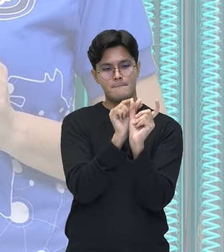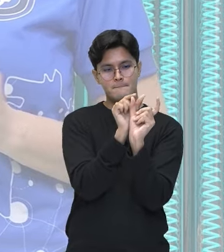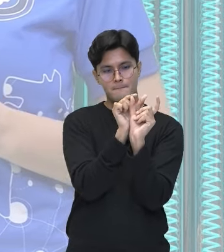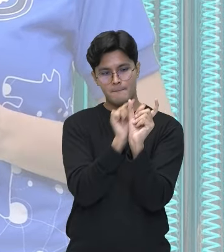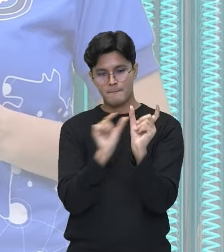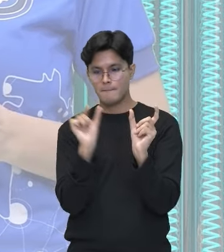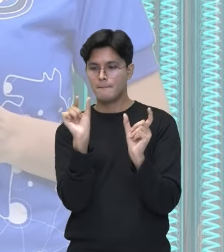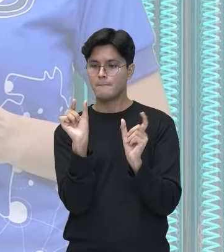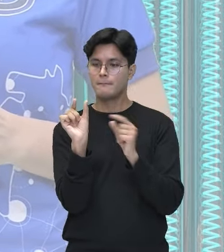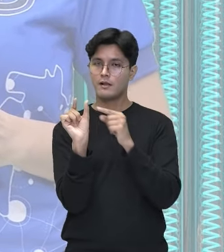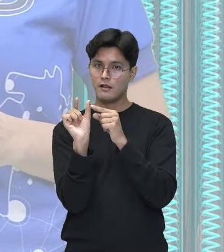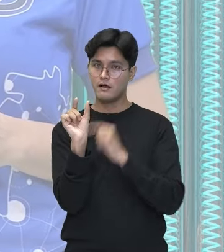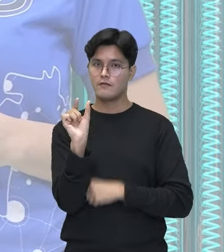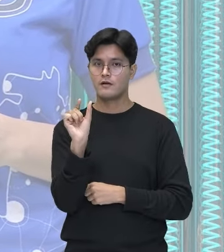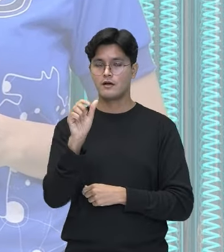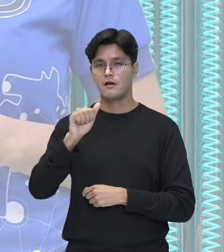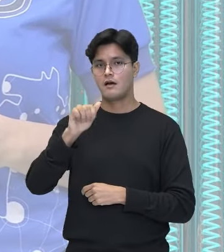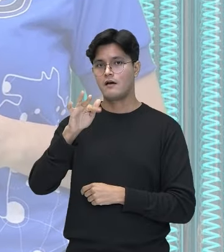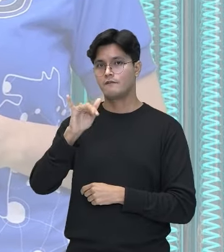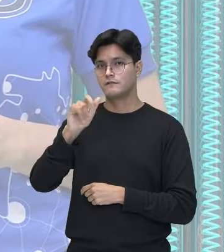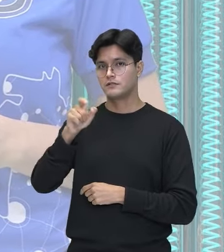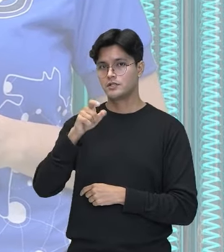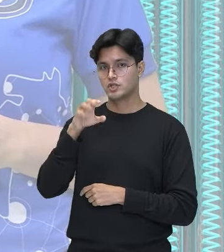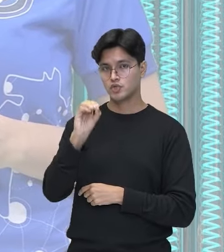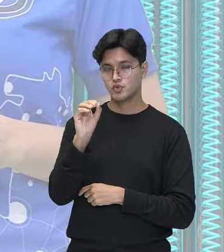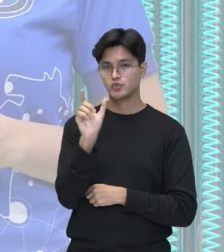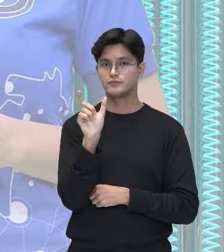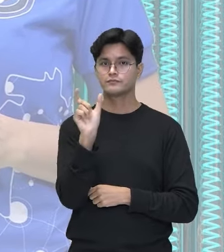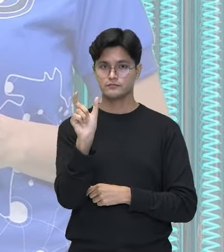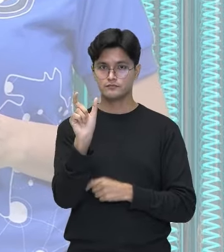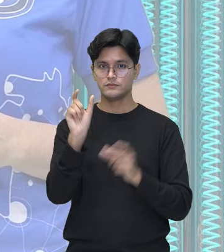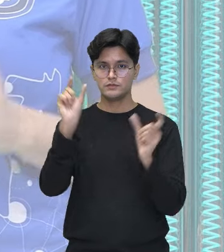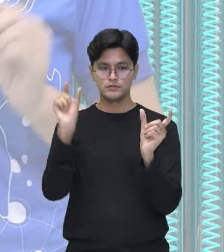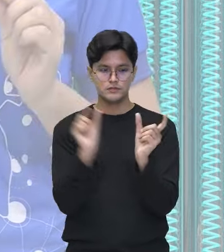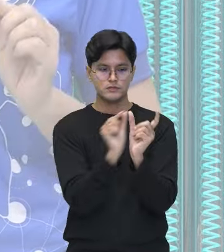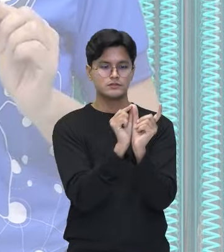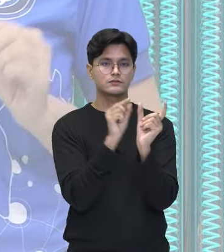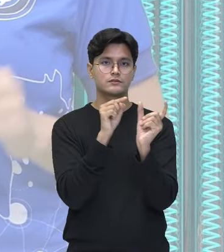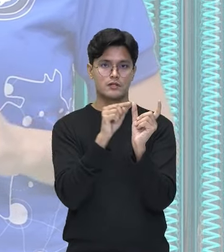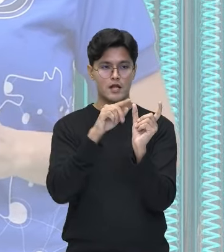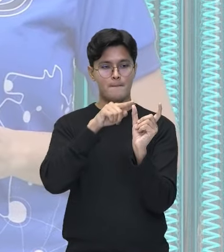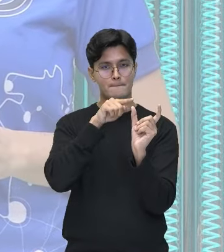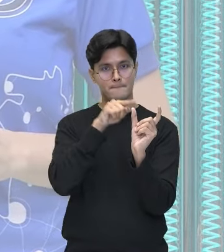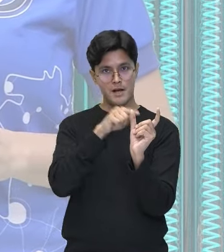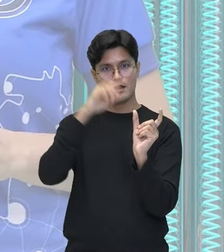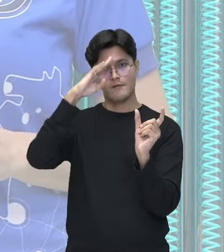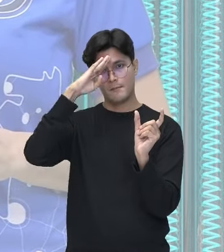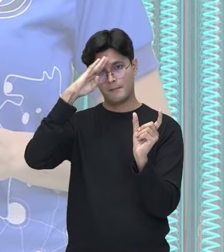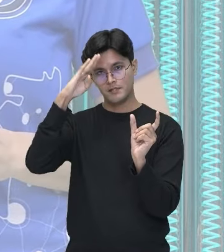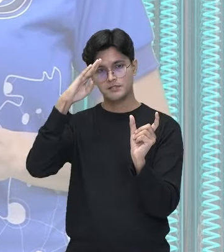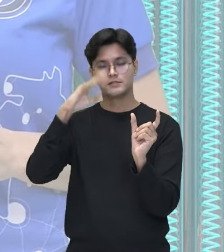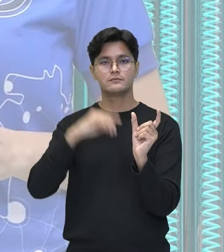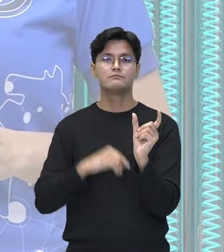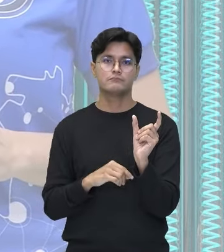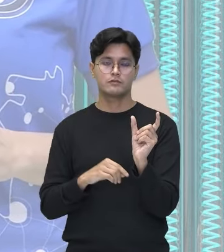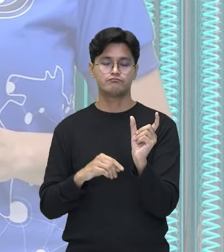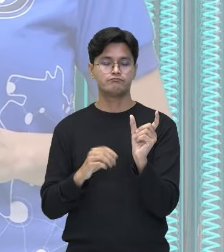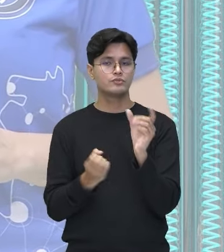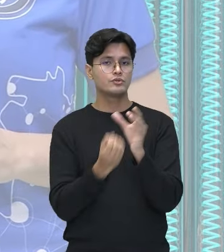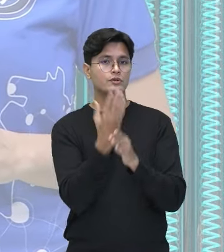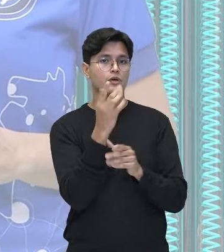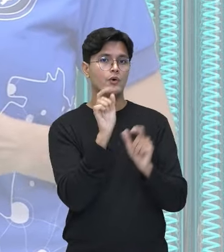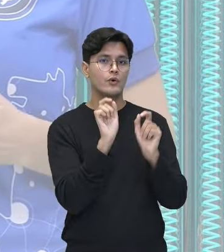de afixo, adicionado ao começo da palavra raiz, que é a root, para criar o quê?